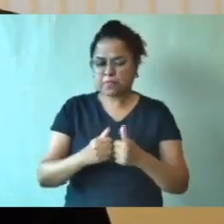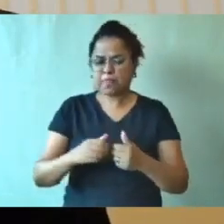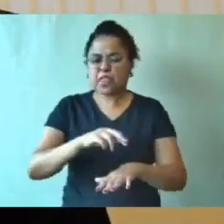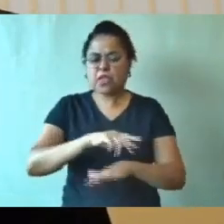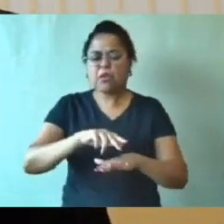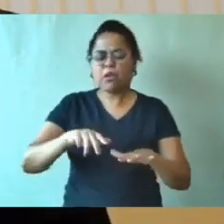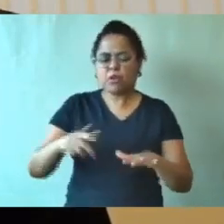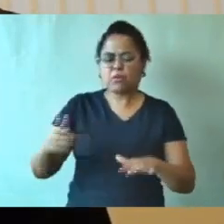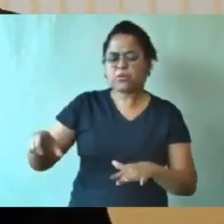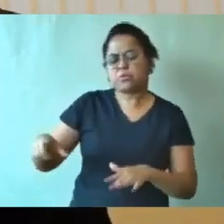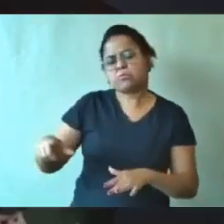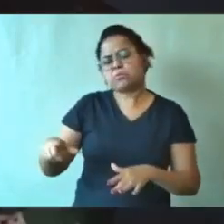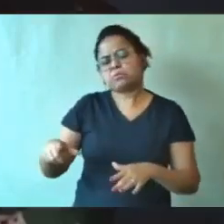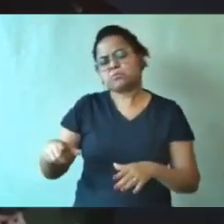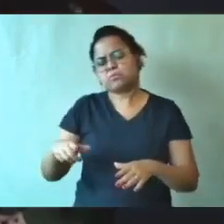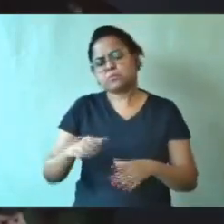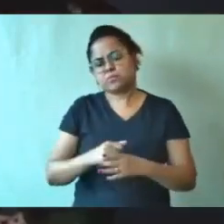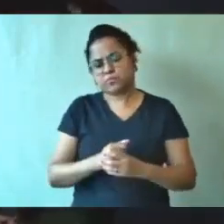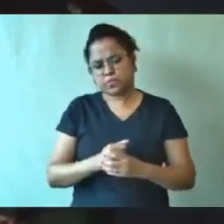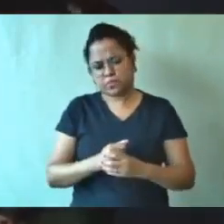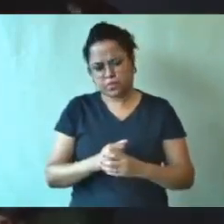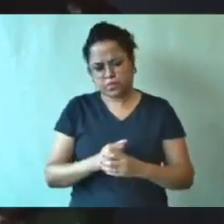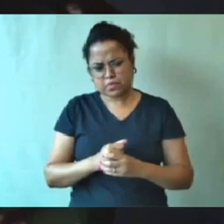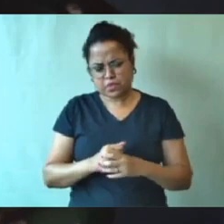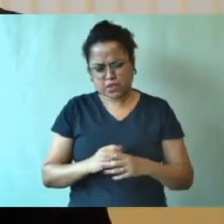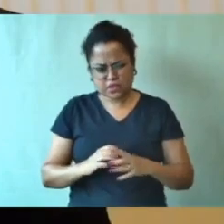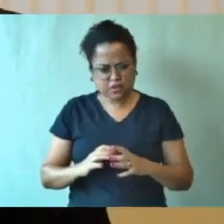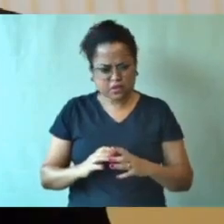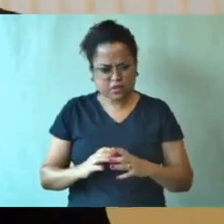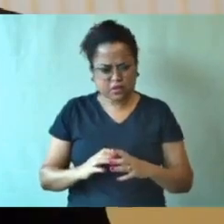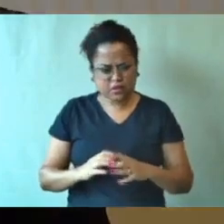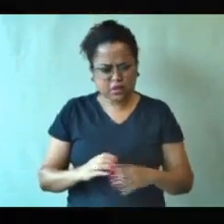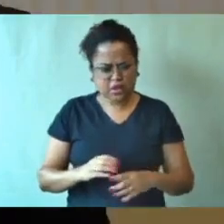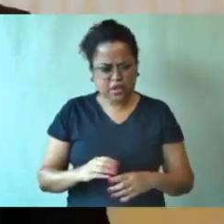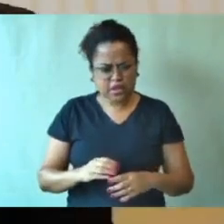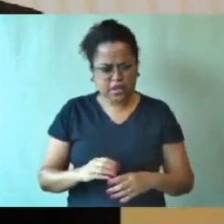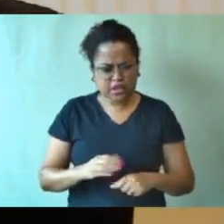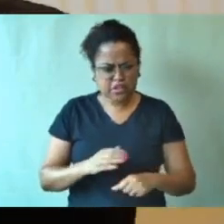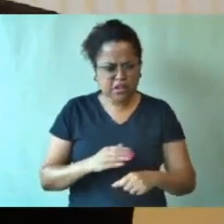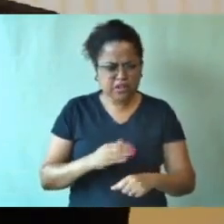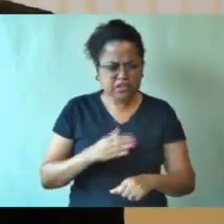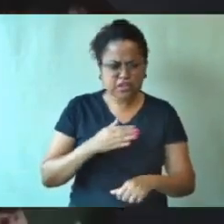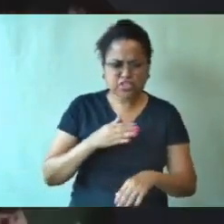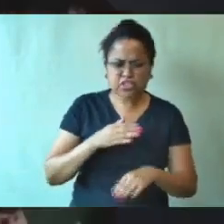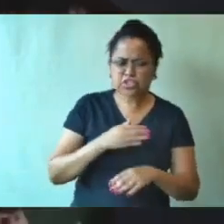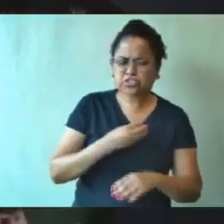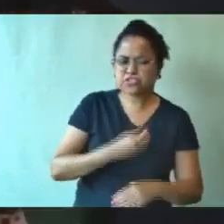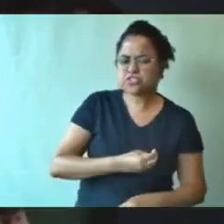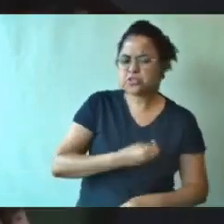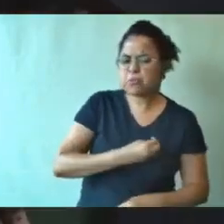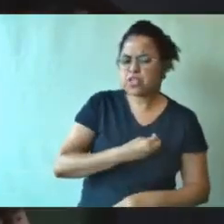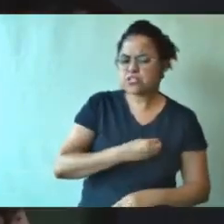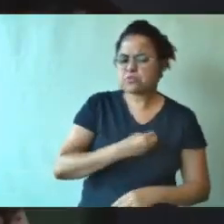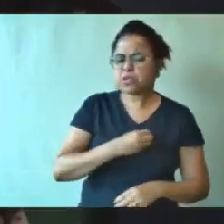no consórcio. De todas? Essa porcentagem... Somada às três. Somada às